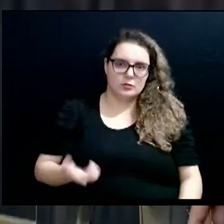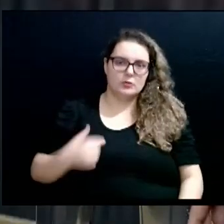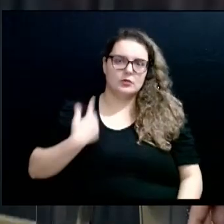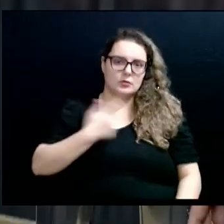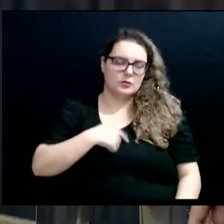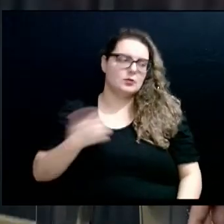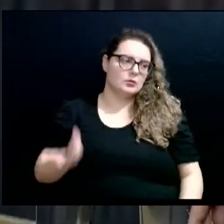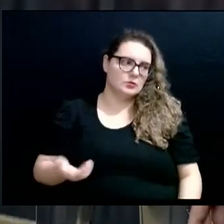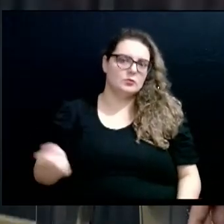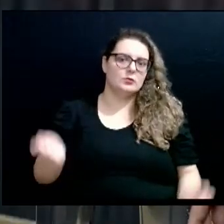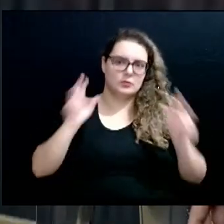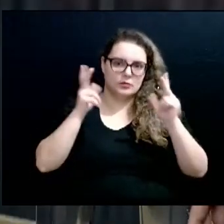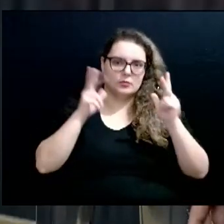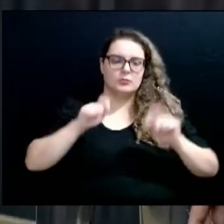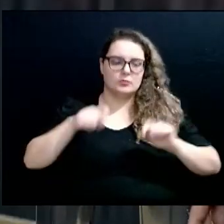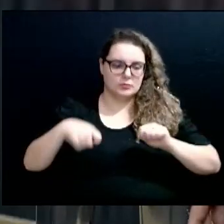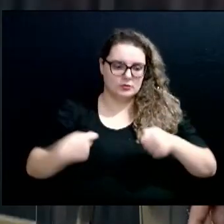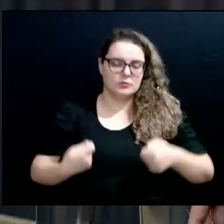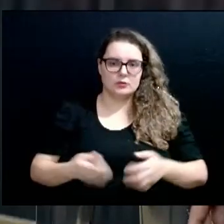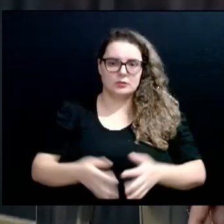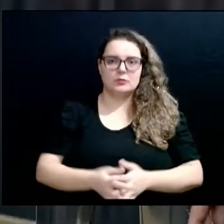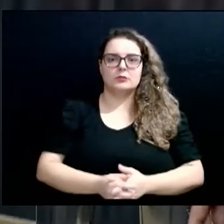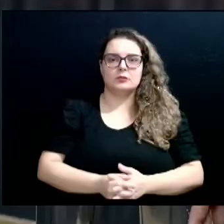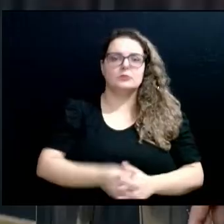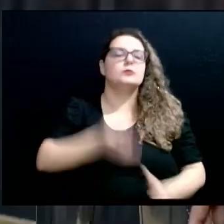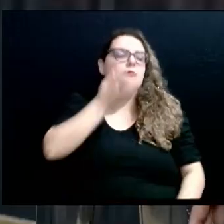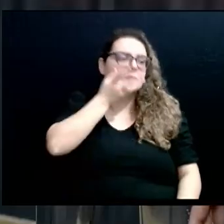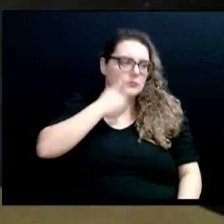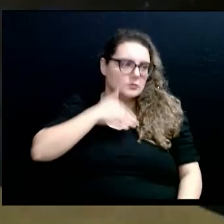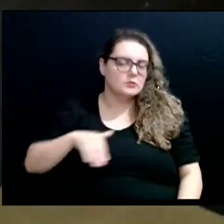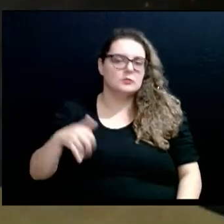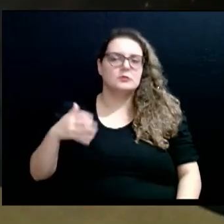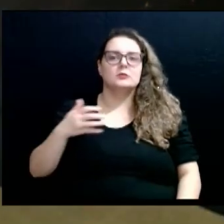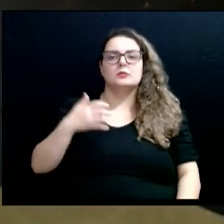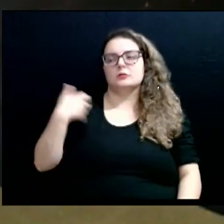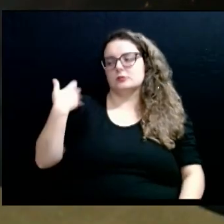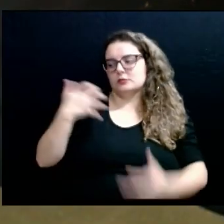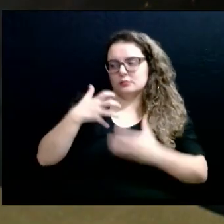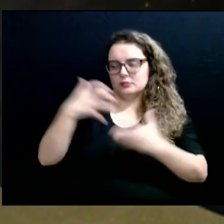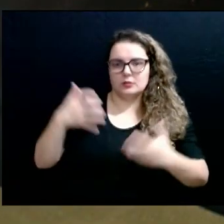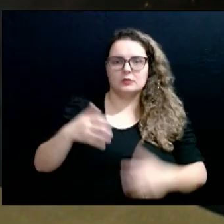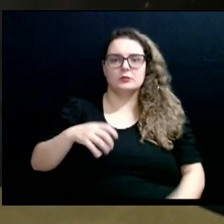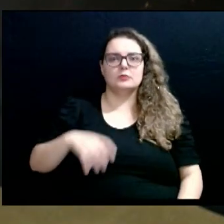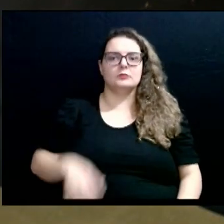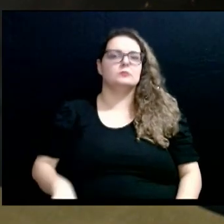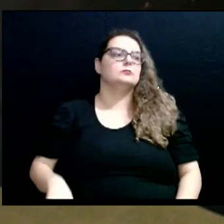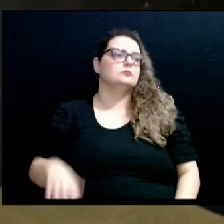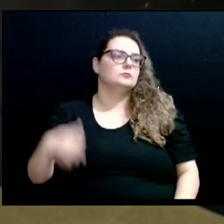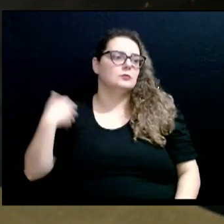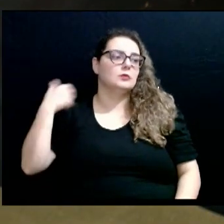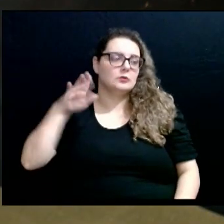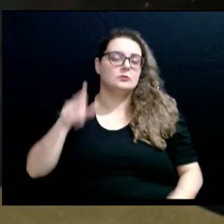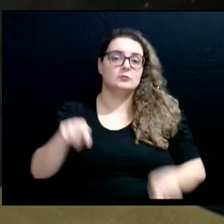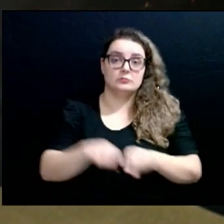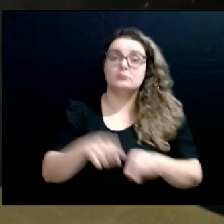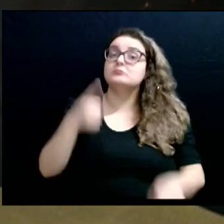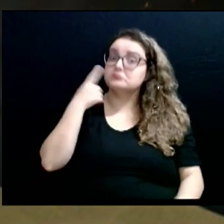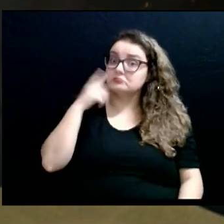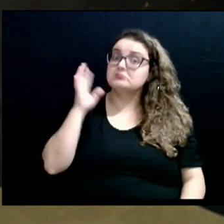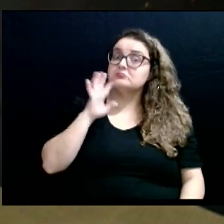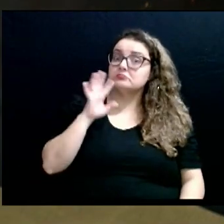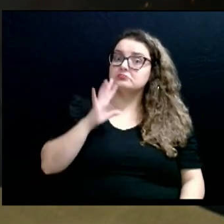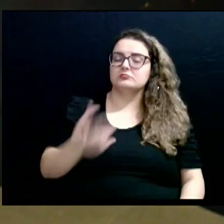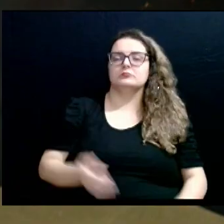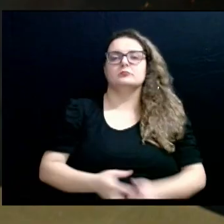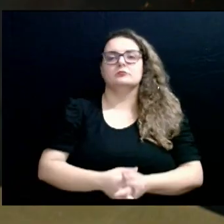nos sinais, nas crianças, nos adultos e nos idosos também. Muito bom, olha só que interessante, né? A pessoa tá me